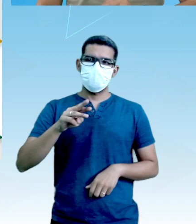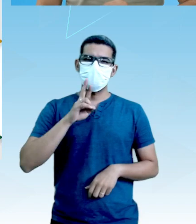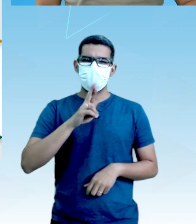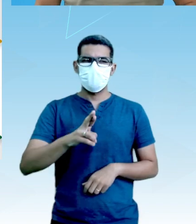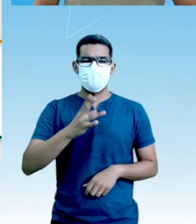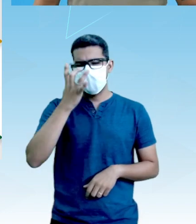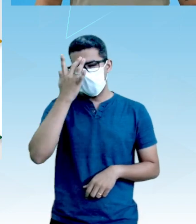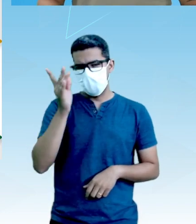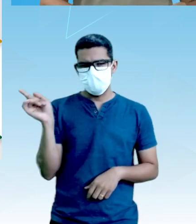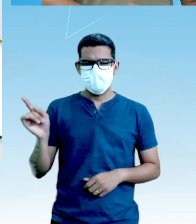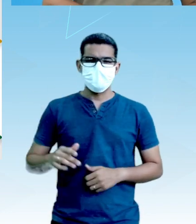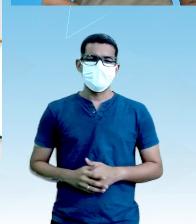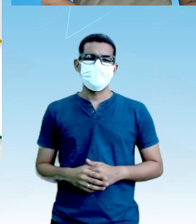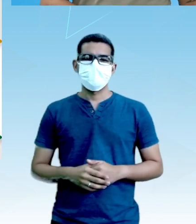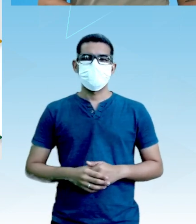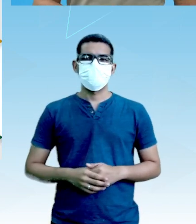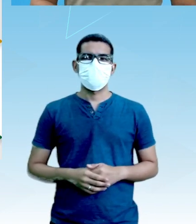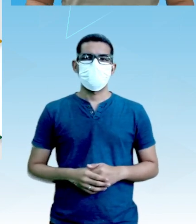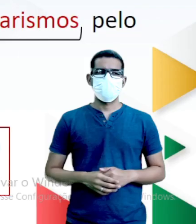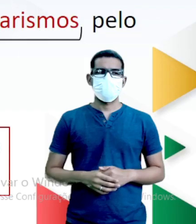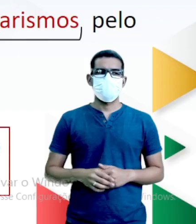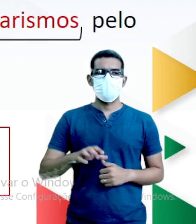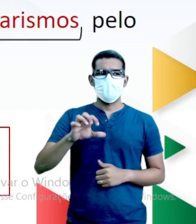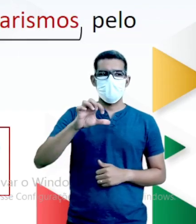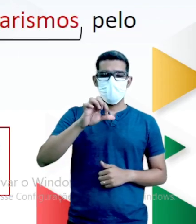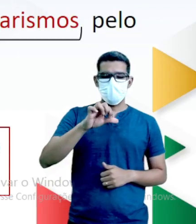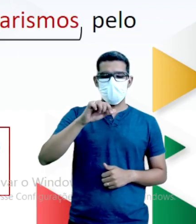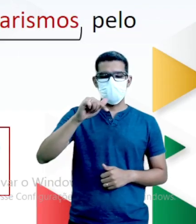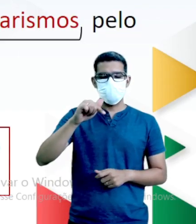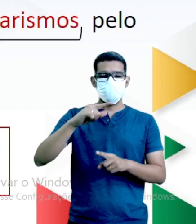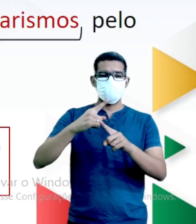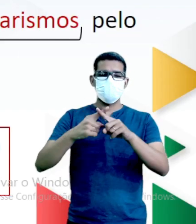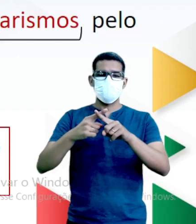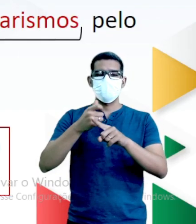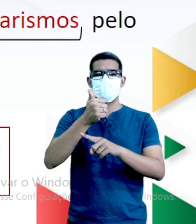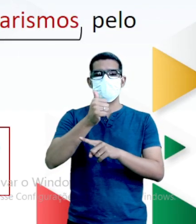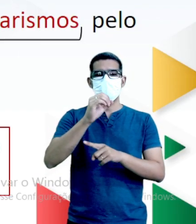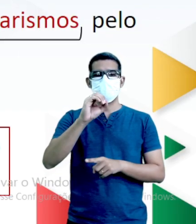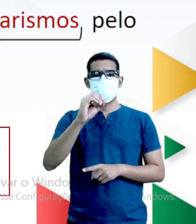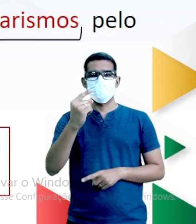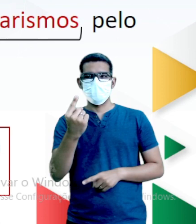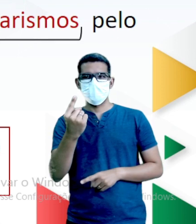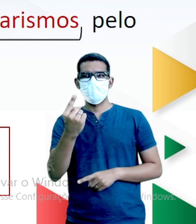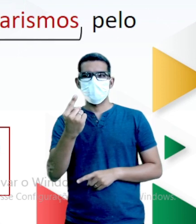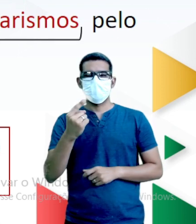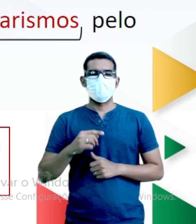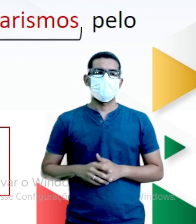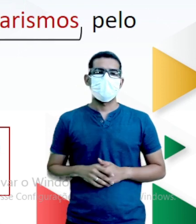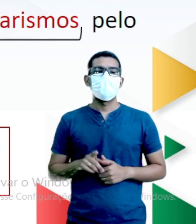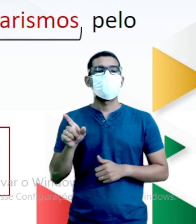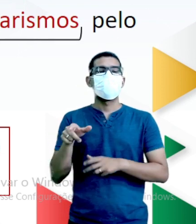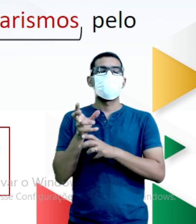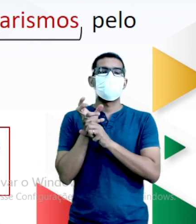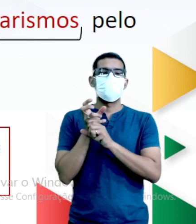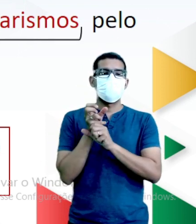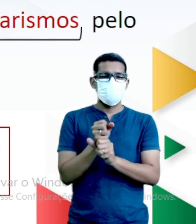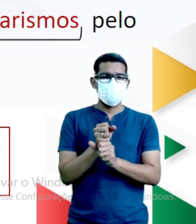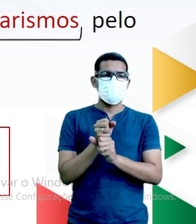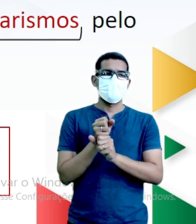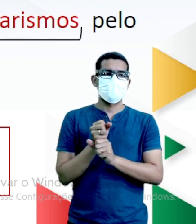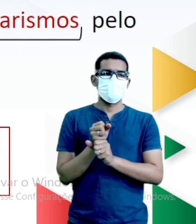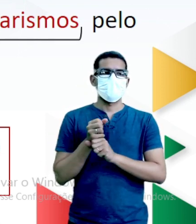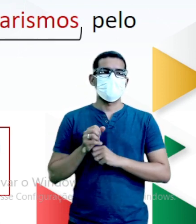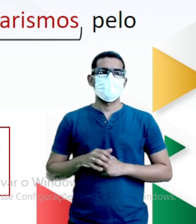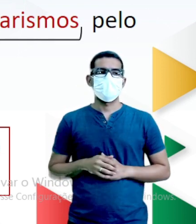é fácil. Vou pegar 97 vezes 101, porque ele diz que é o produto de maior